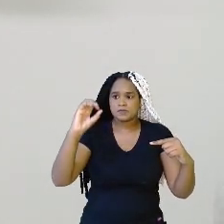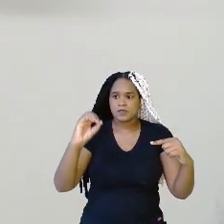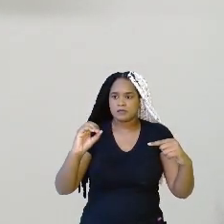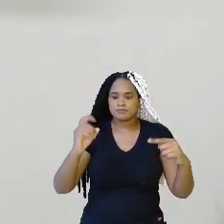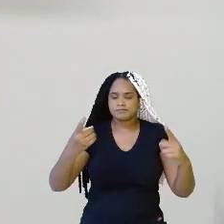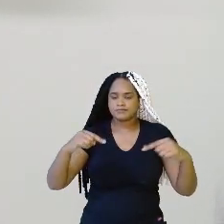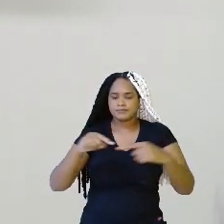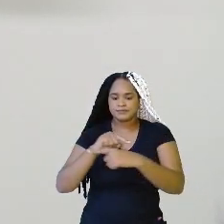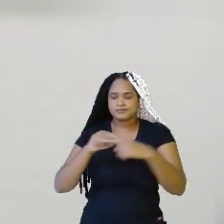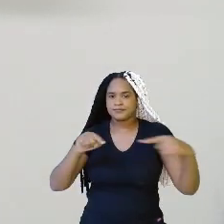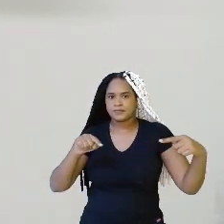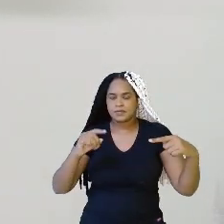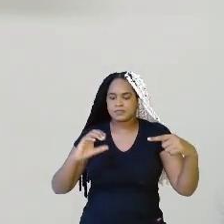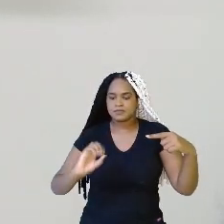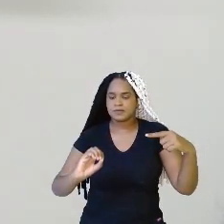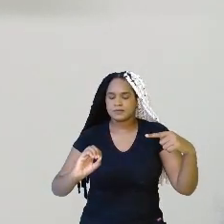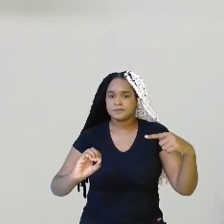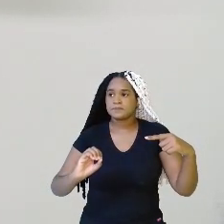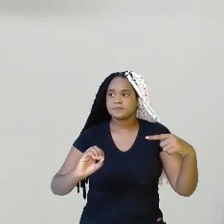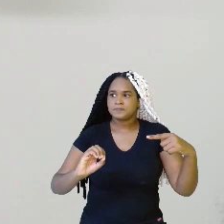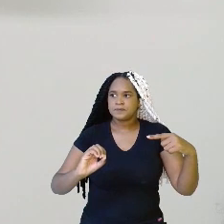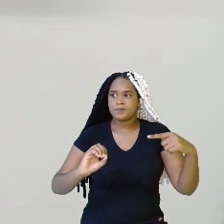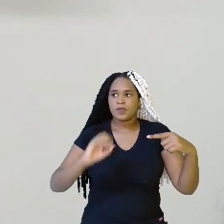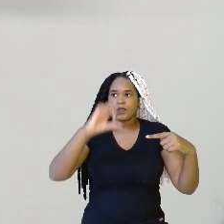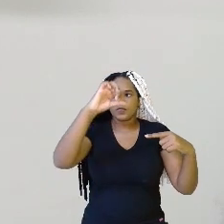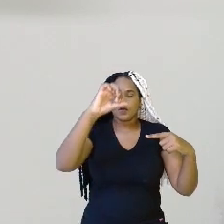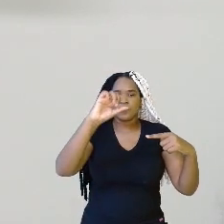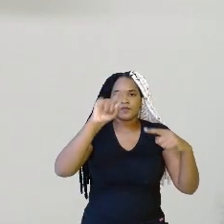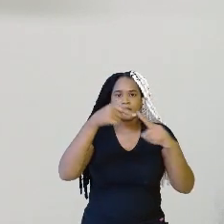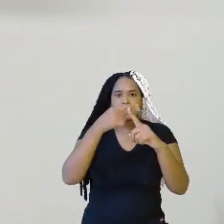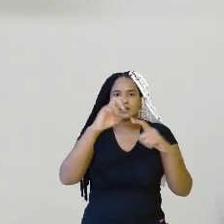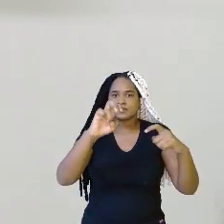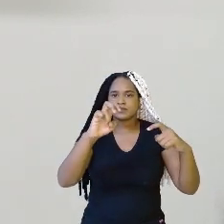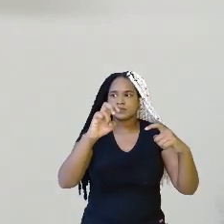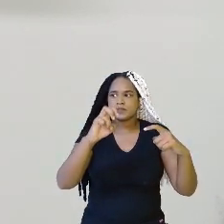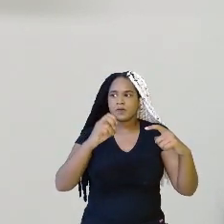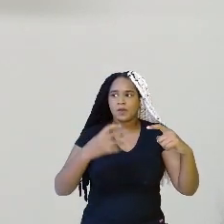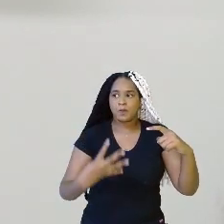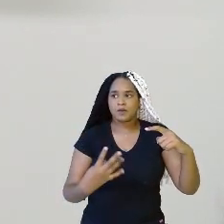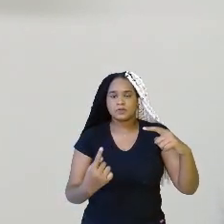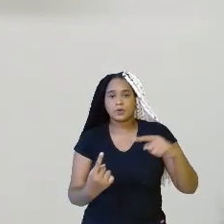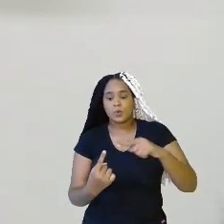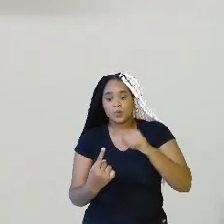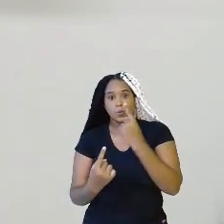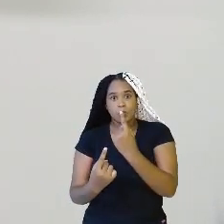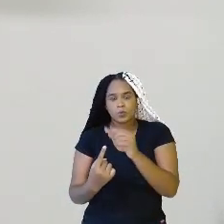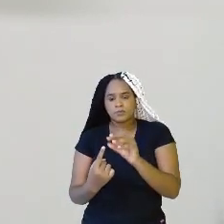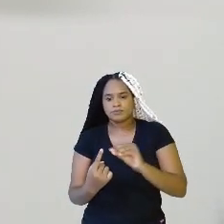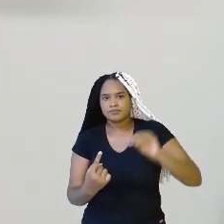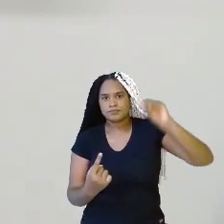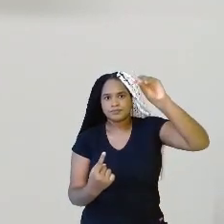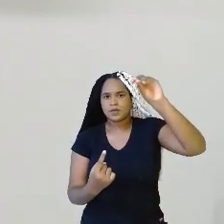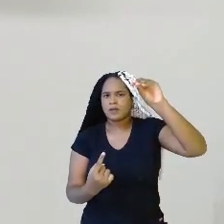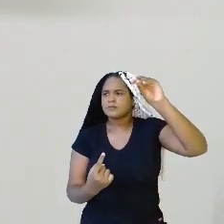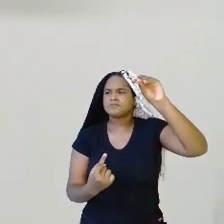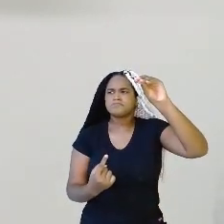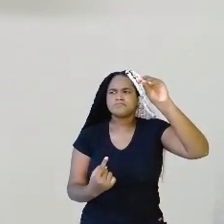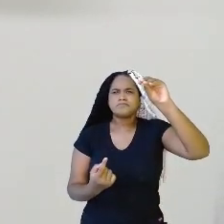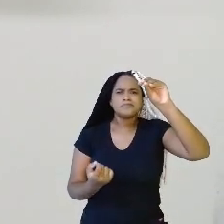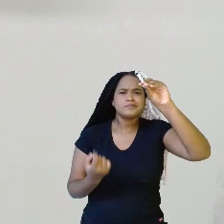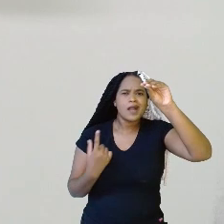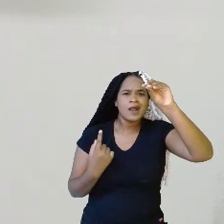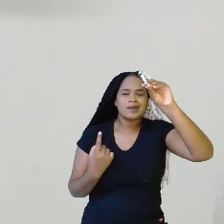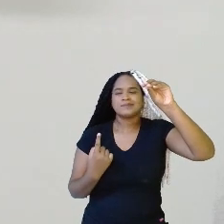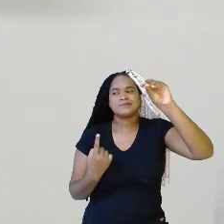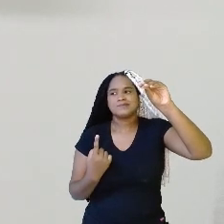vai dar 0. 9 com 5, 14. Vai 1. Tem alguma coisa estranha aí, mas vamos